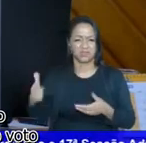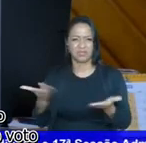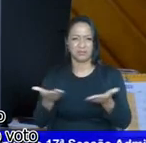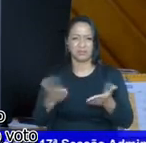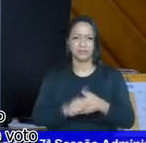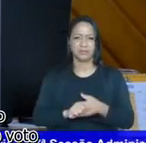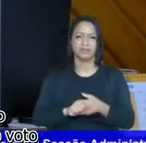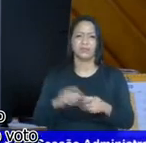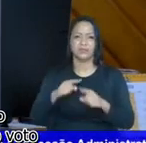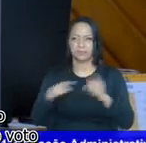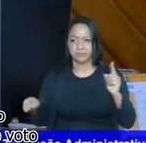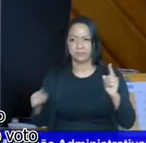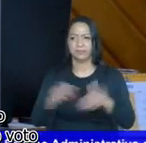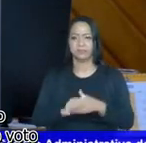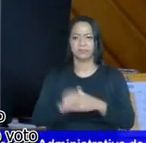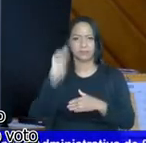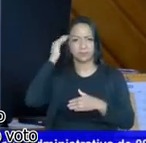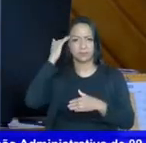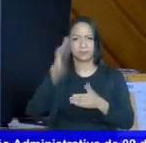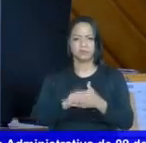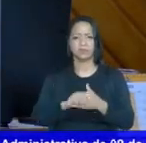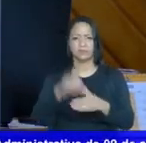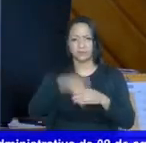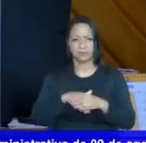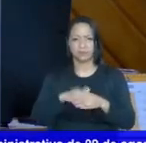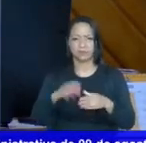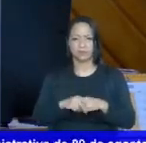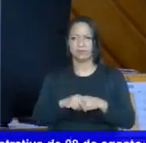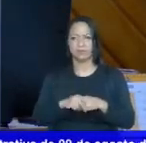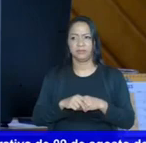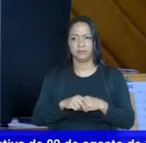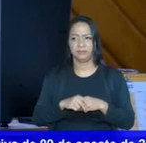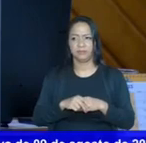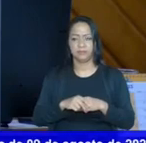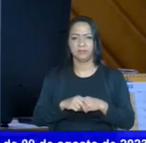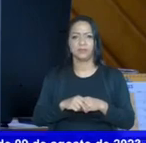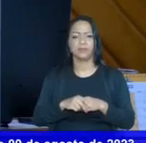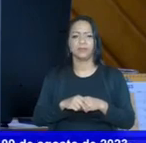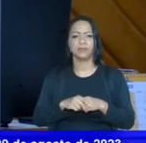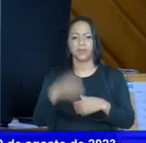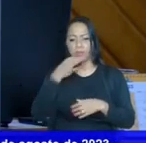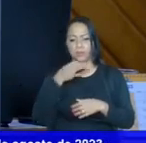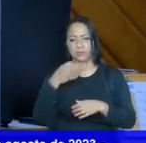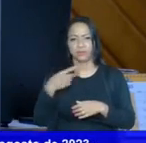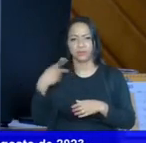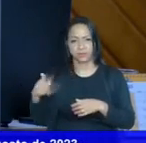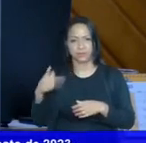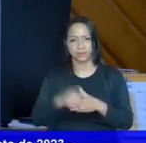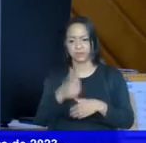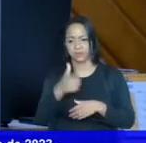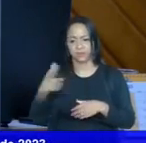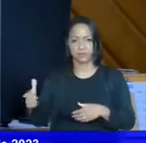divergente. Se Vossa Excelência entender por retificar o voto, é a questão do senhor, por entender que não